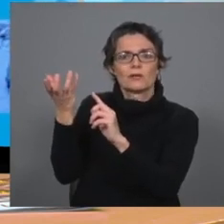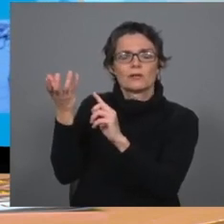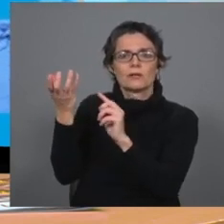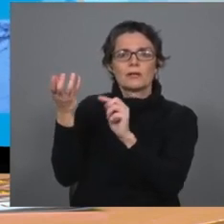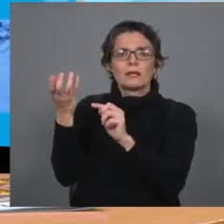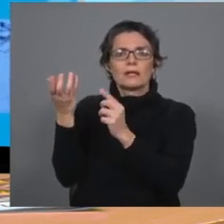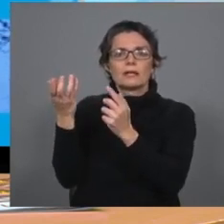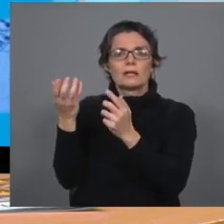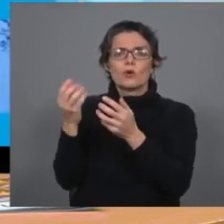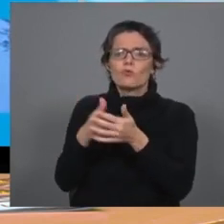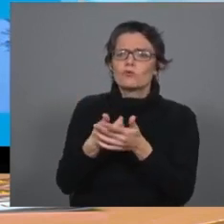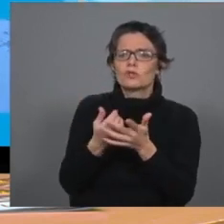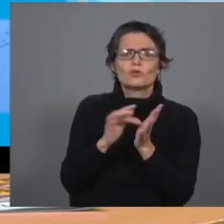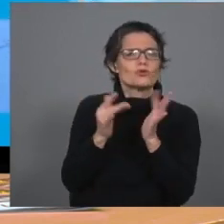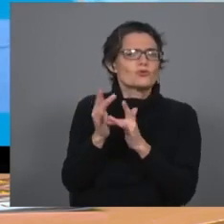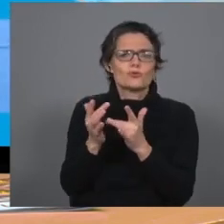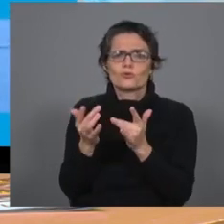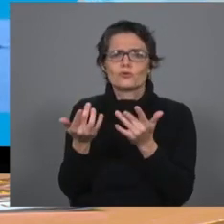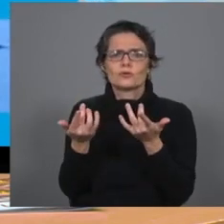e que é presente desde